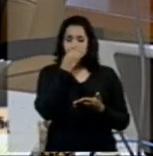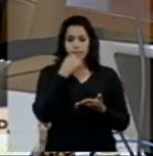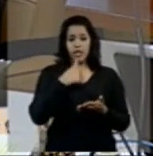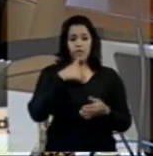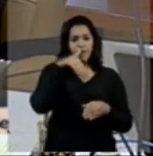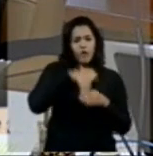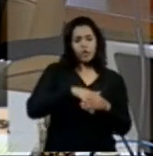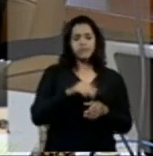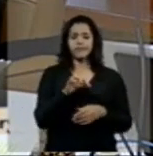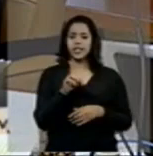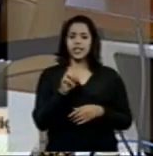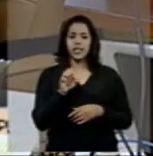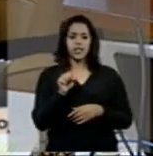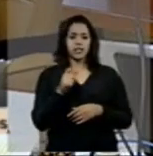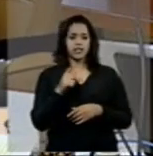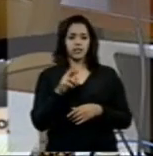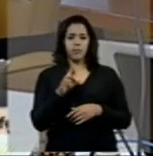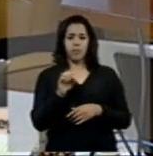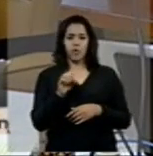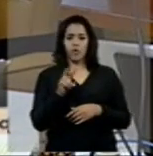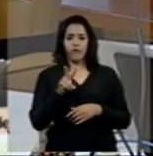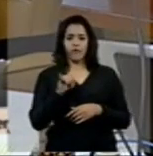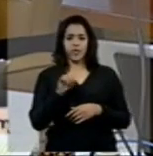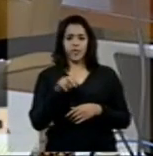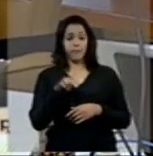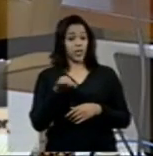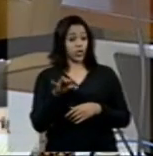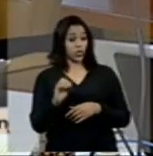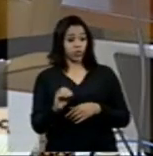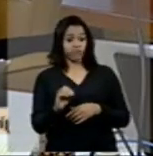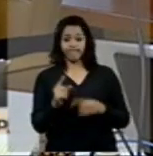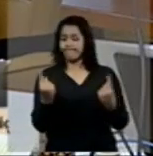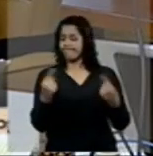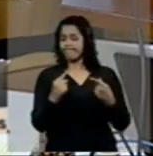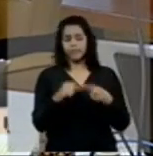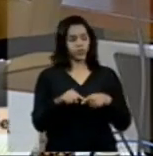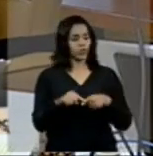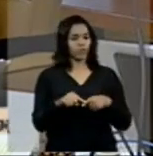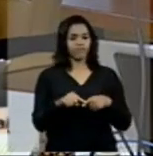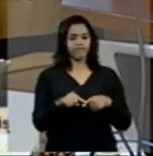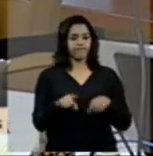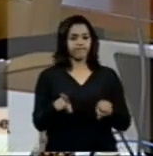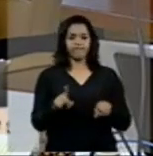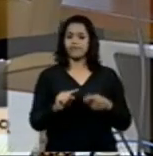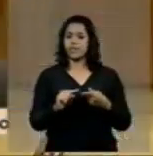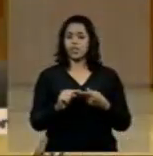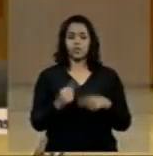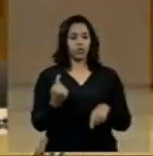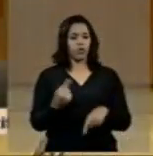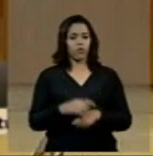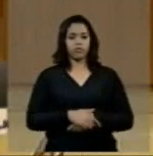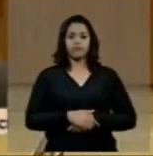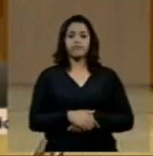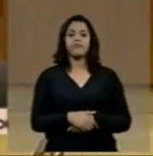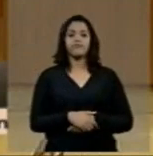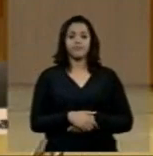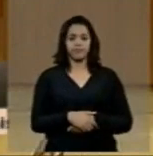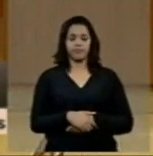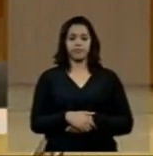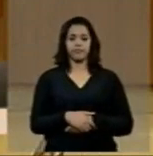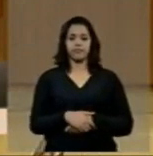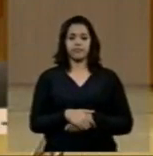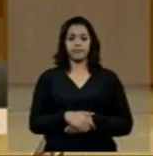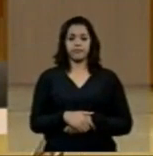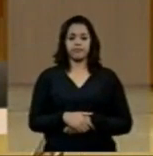voto pelo desprovimento do recurso ordinário. É como voto, senhora presidente. Agradeço a